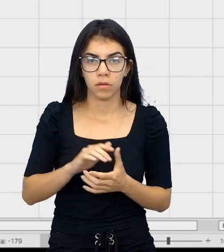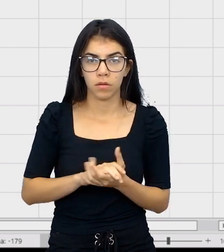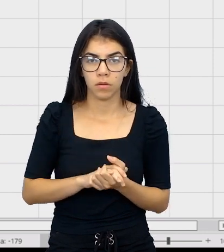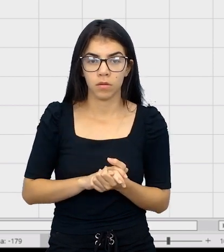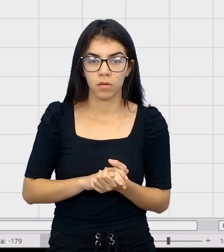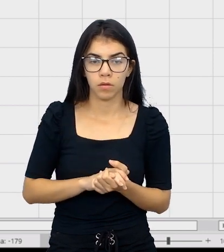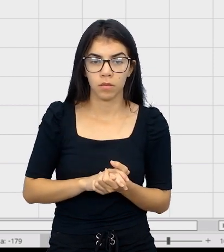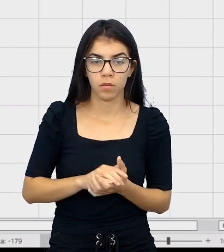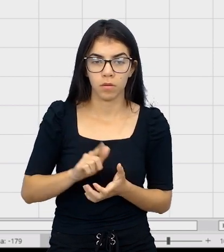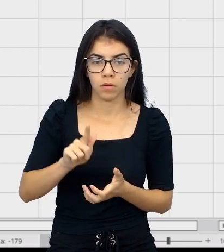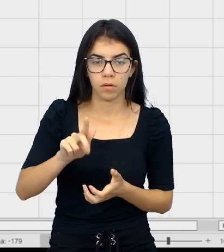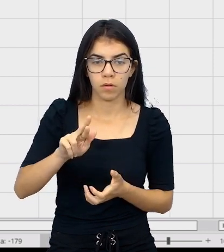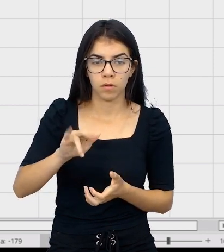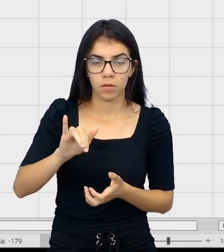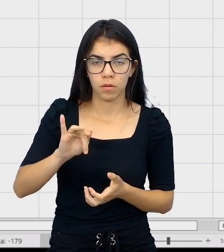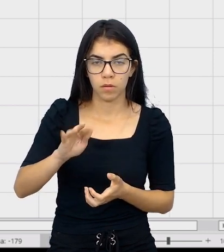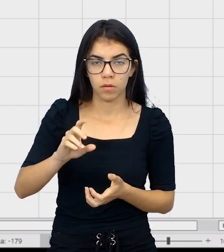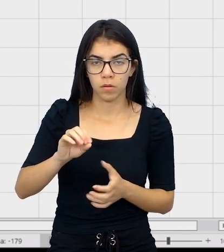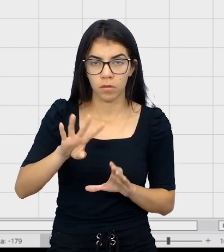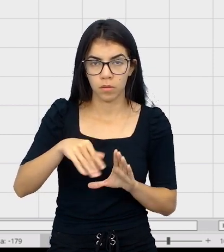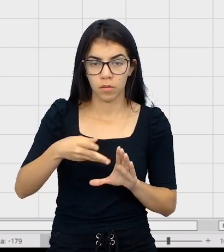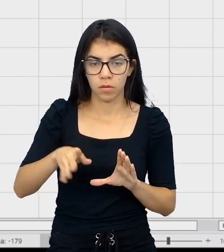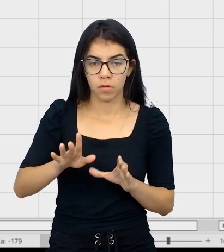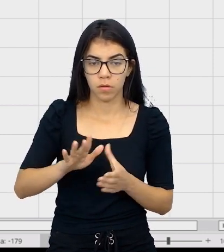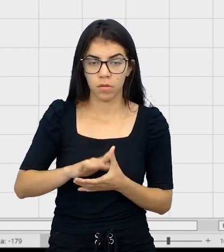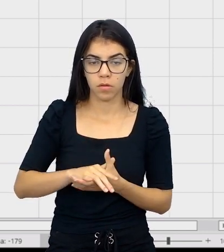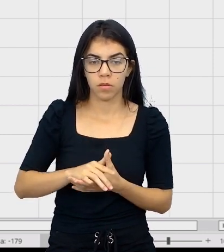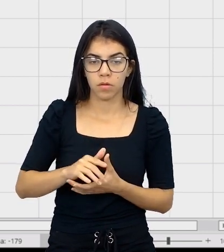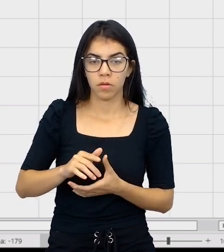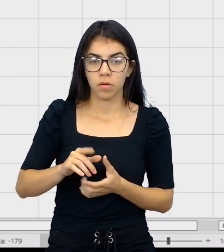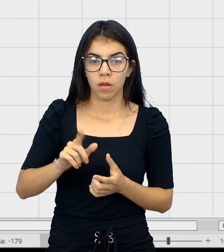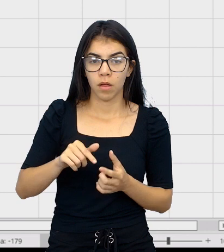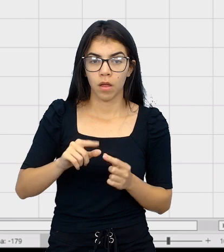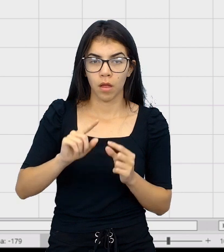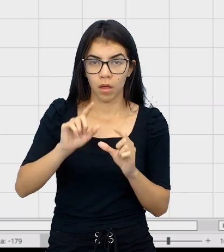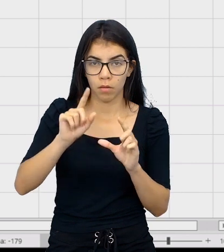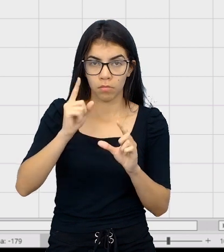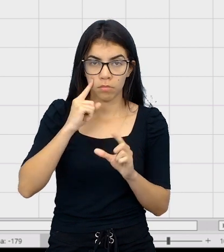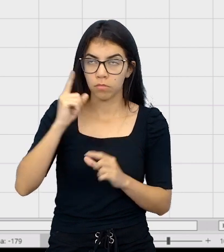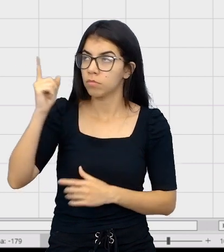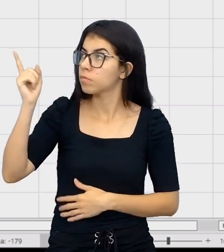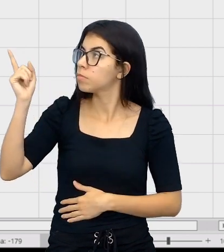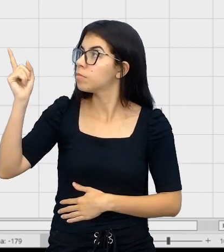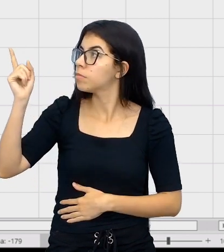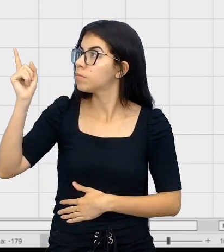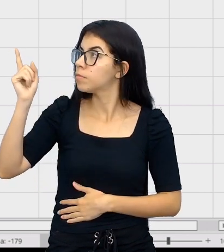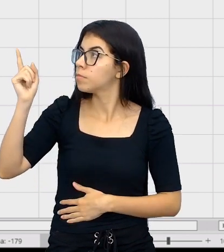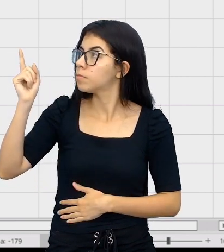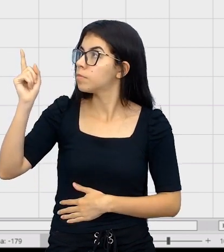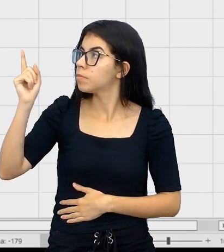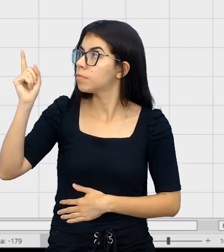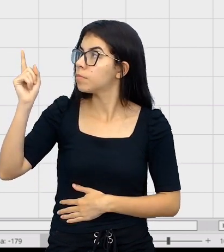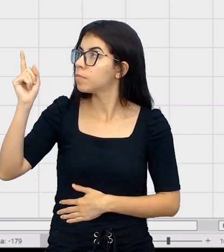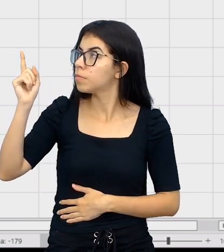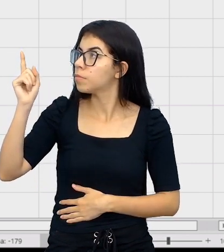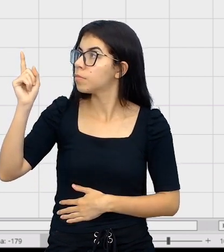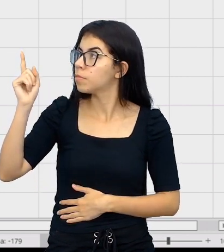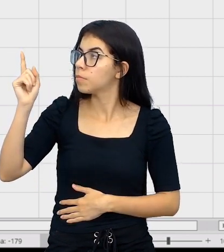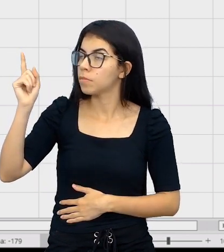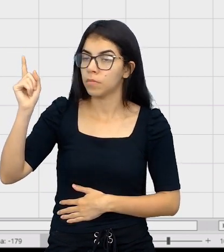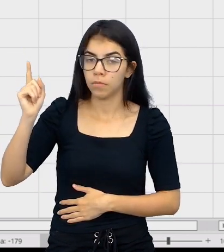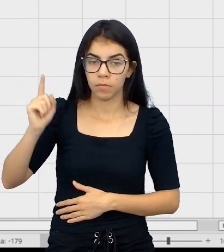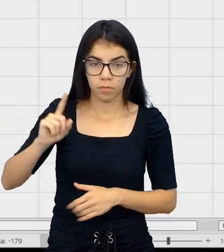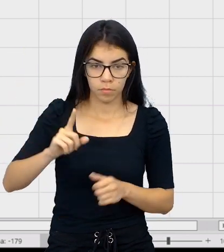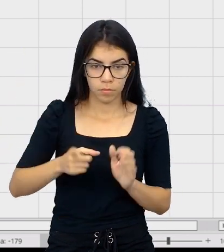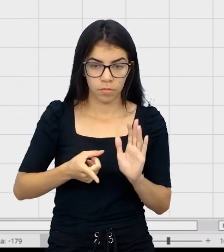gráfico de dispersão. Dentro do gráfico de dispersão, bem em cima de gráficos, ó, Sim. tem o de dispersão. Tá, ó. Eu vou no primeiro. Olha que bonito. Olha